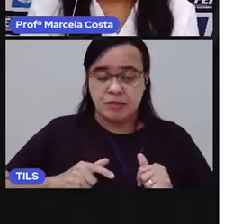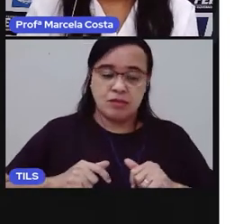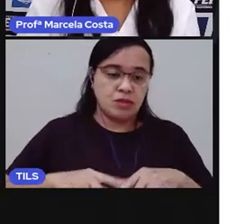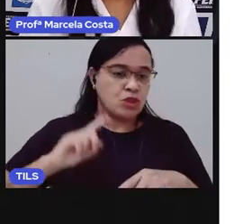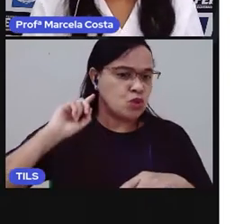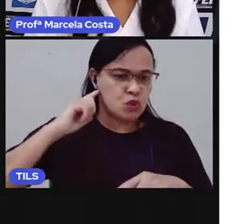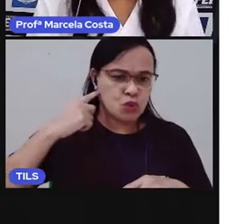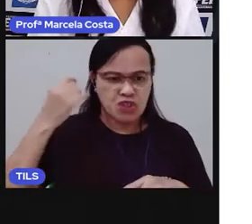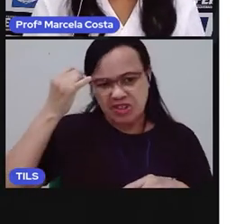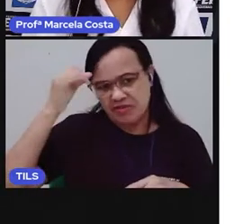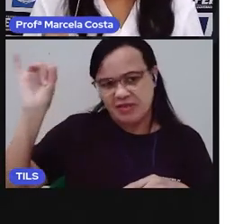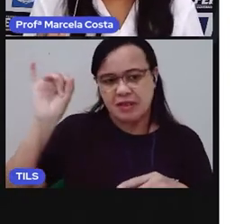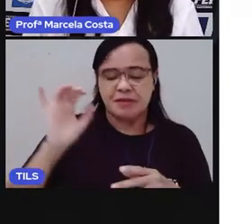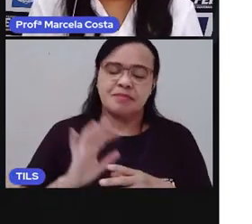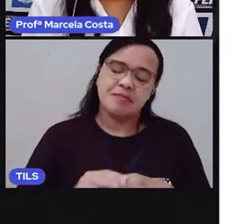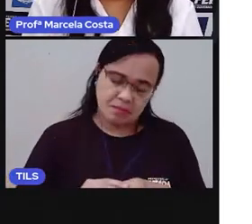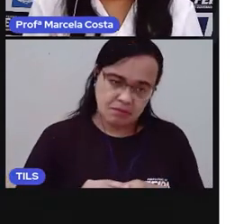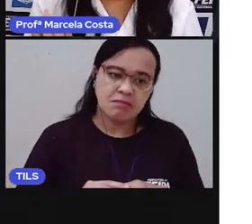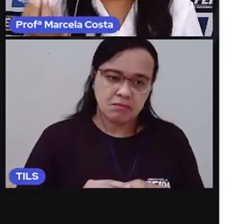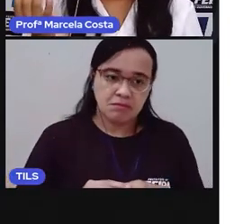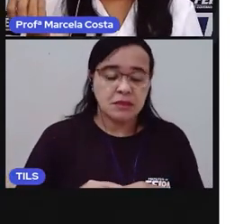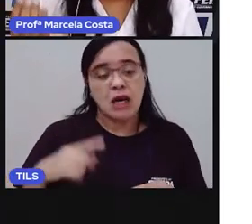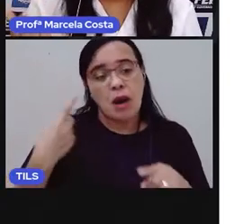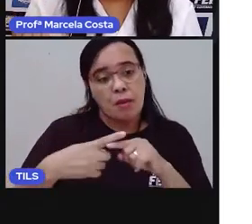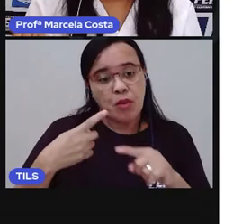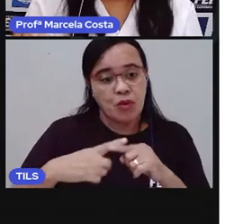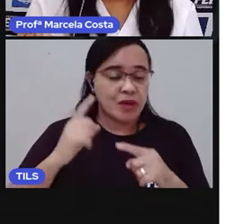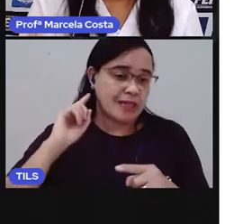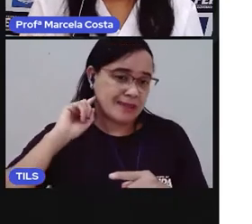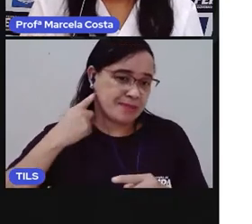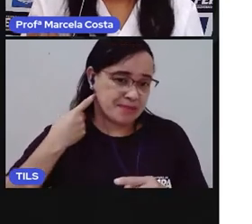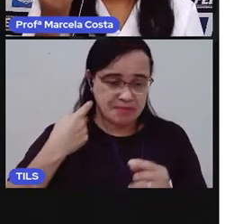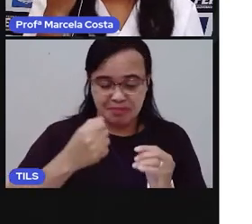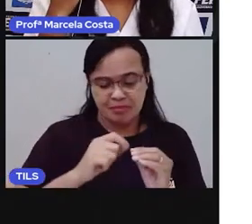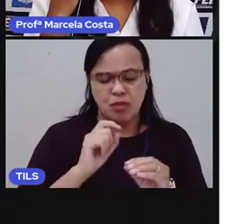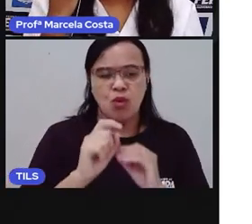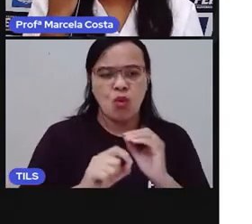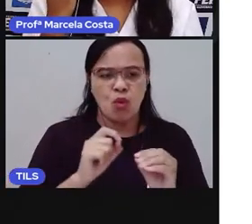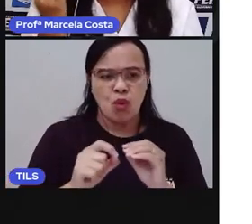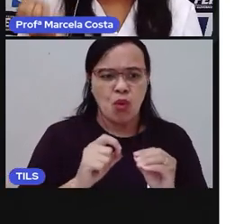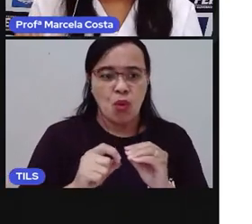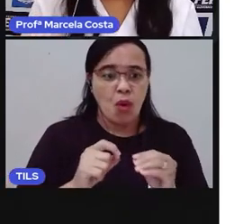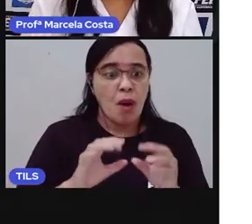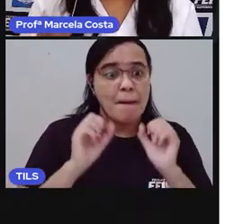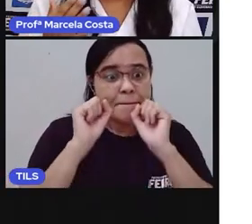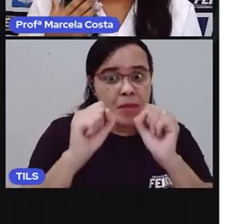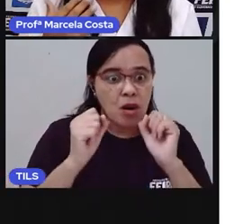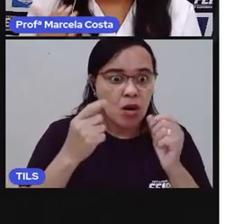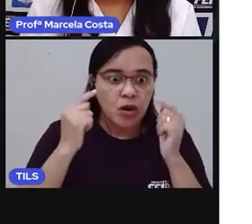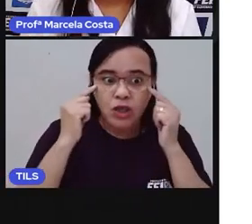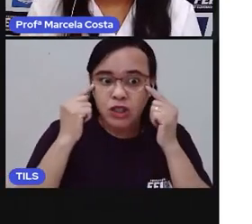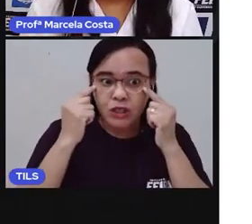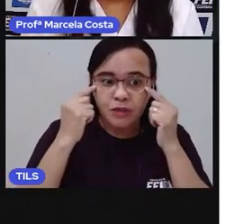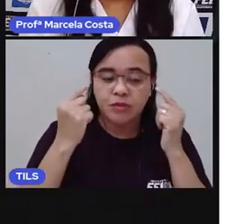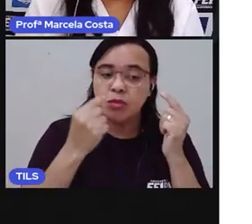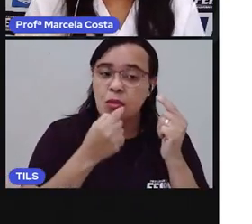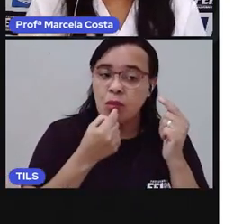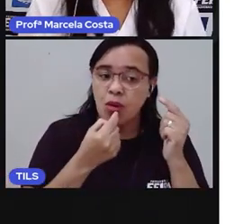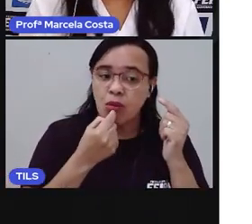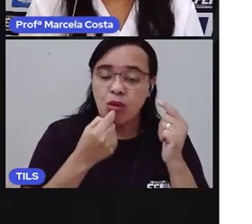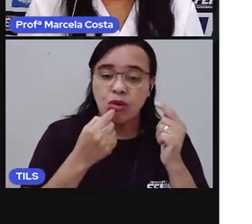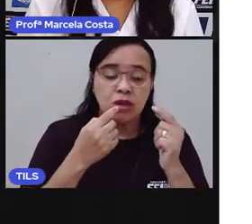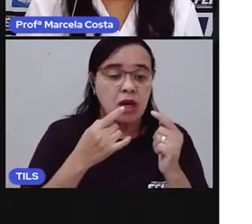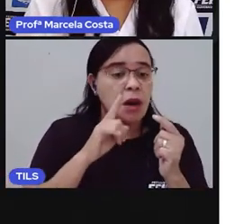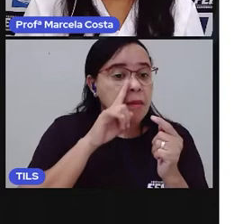sujeira. Porque essas sujeiras que ficam nas pontas das unhas, você pode levar para os seus olhos, para a sua boca,